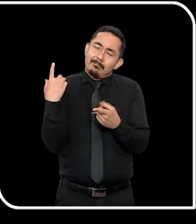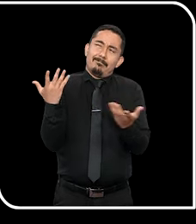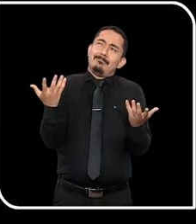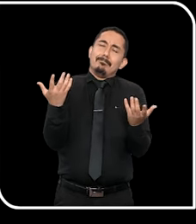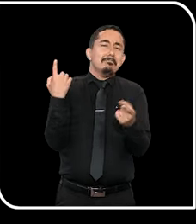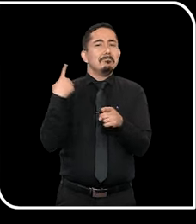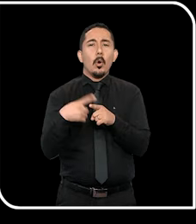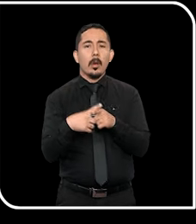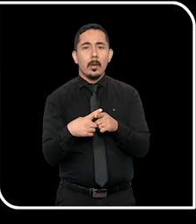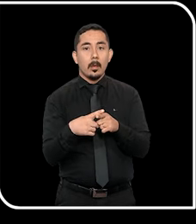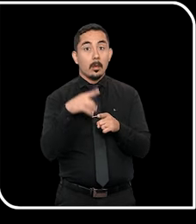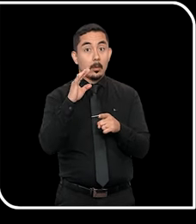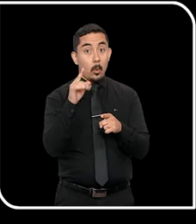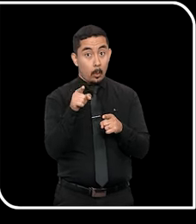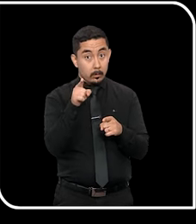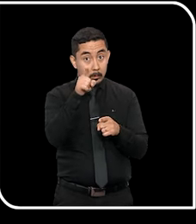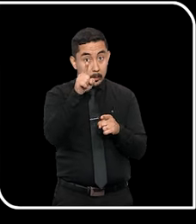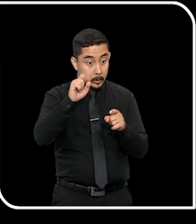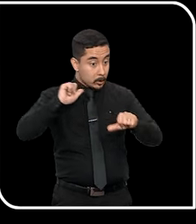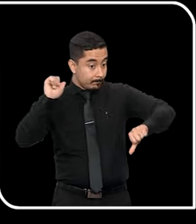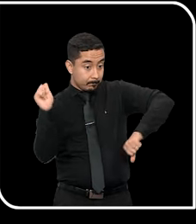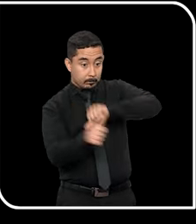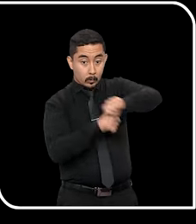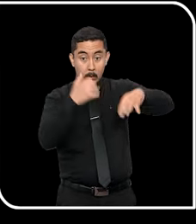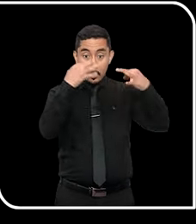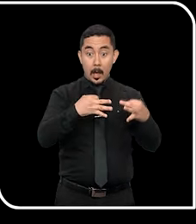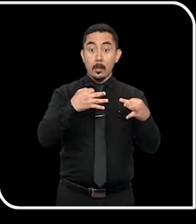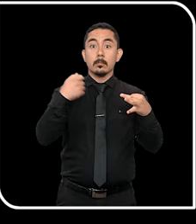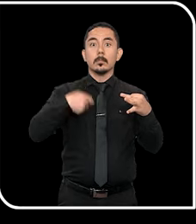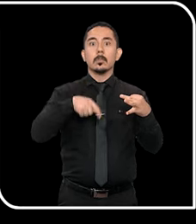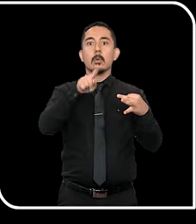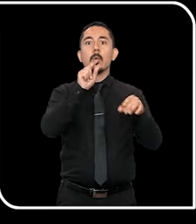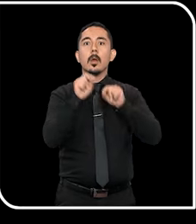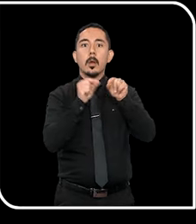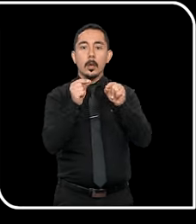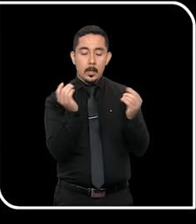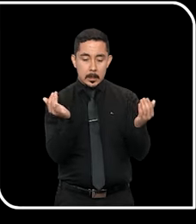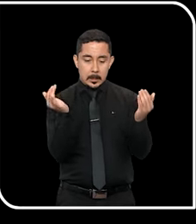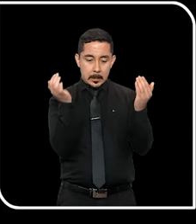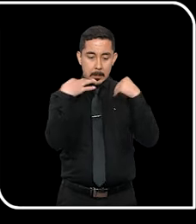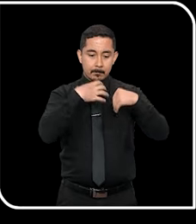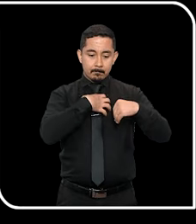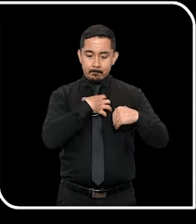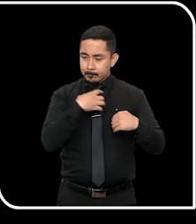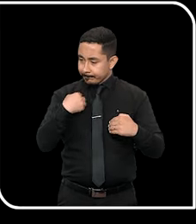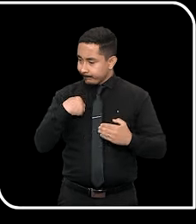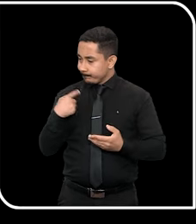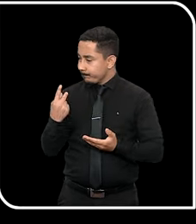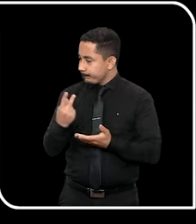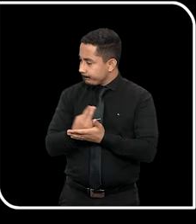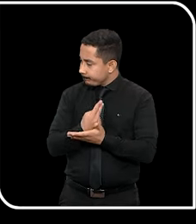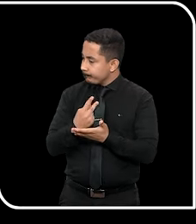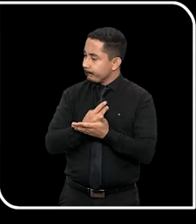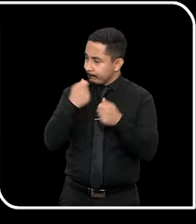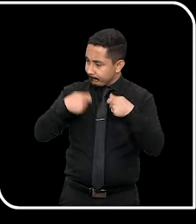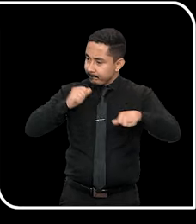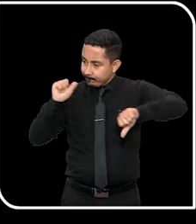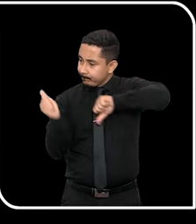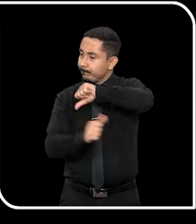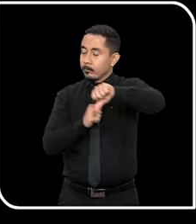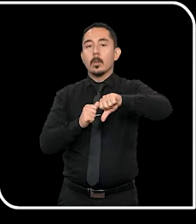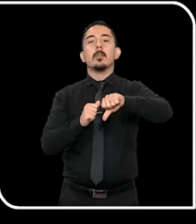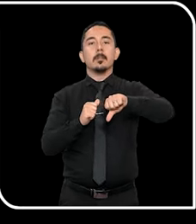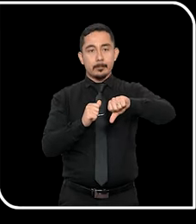primeiro ponto para mudança é o incômodo o a a gente só promove mudanças a partir dos